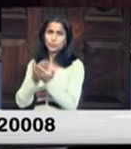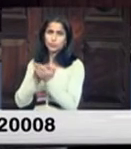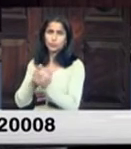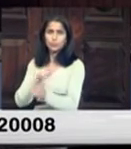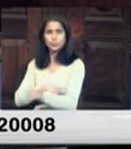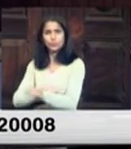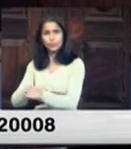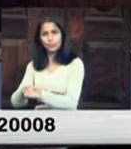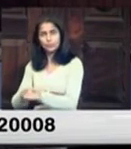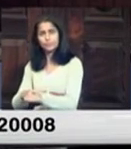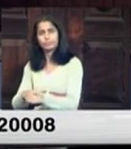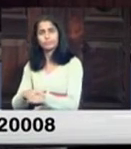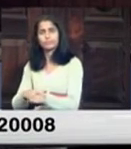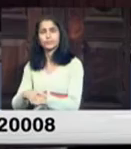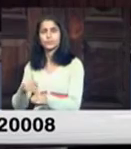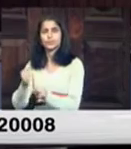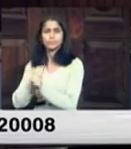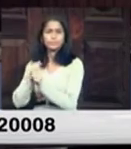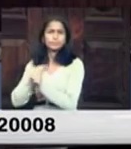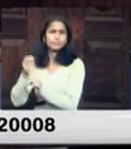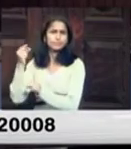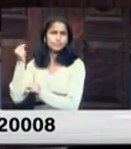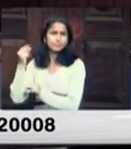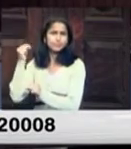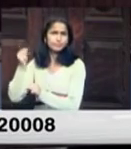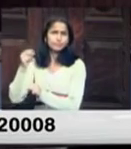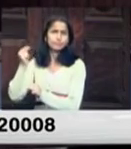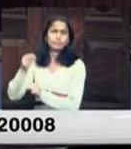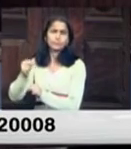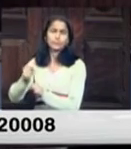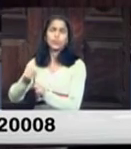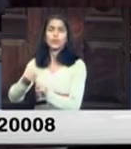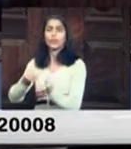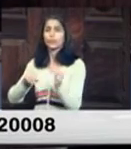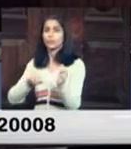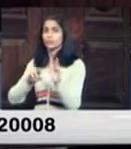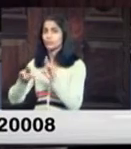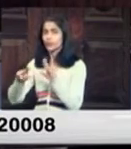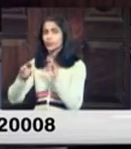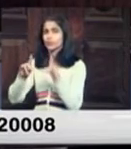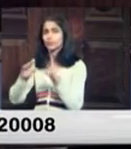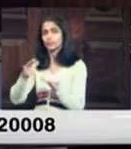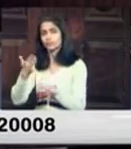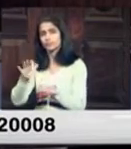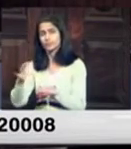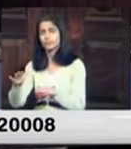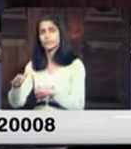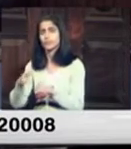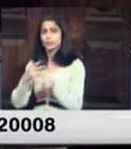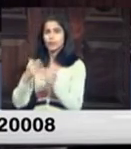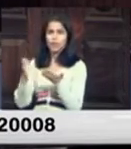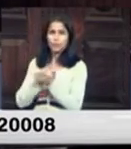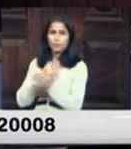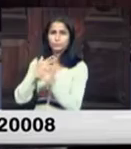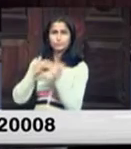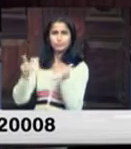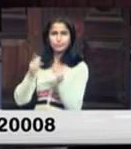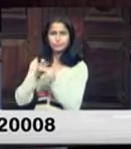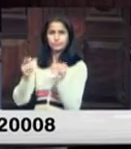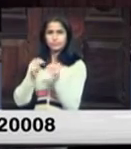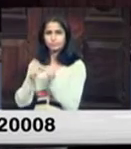Janeiro vem há muito tempo, por diferentes formas e mecanismos, mais ou menos discretos, mais ou